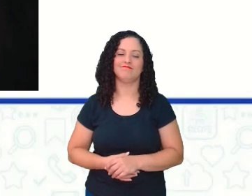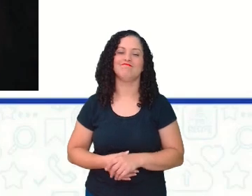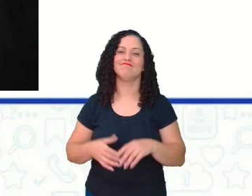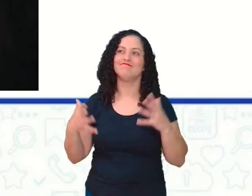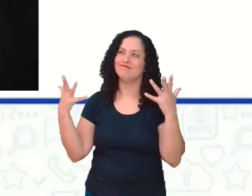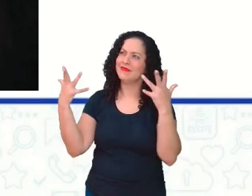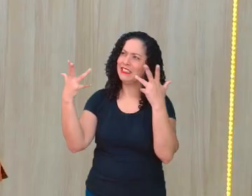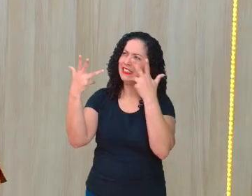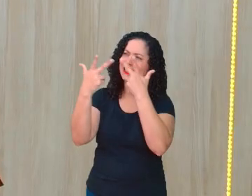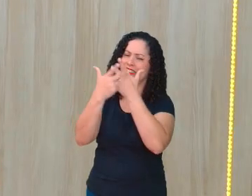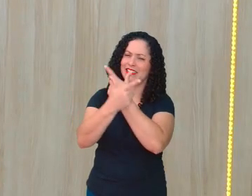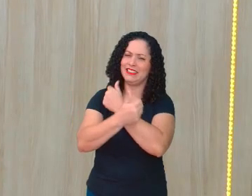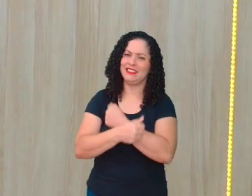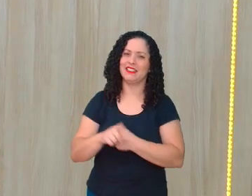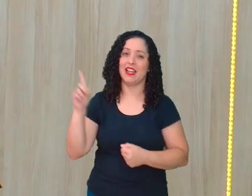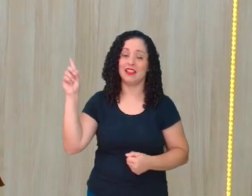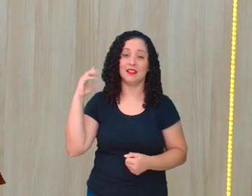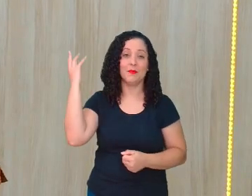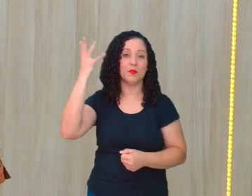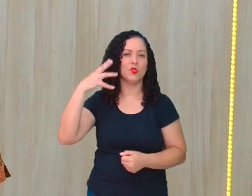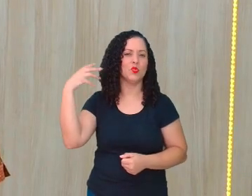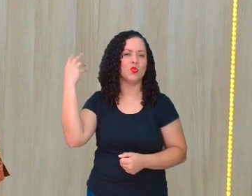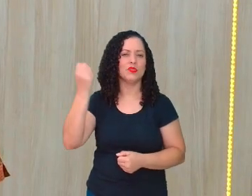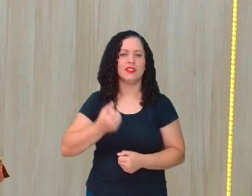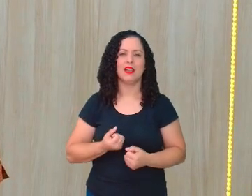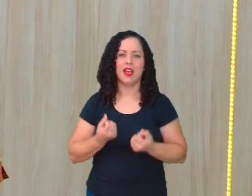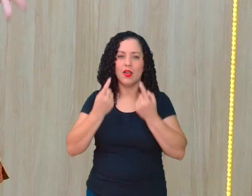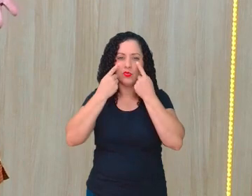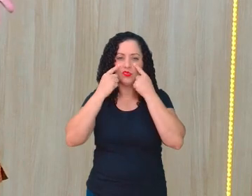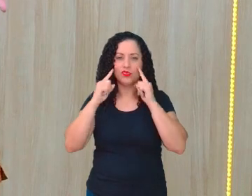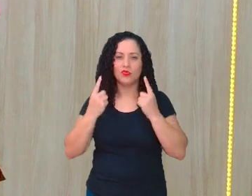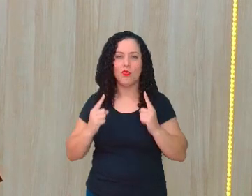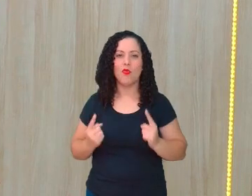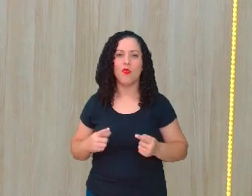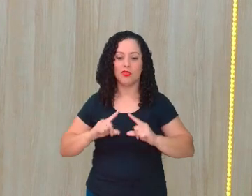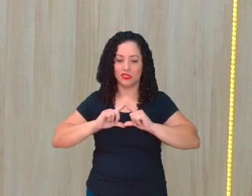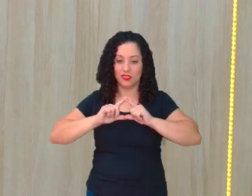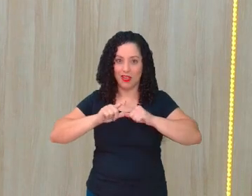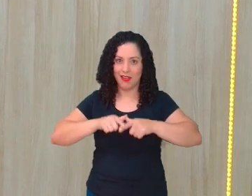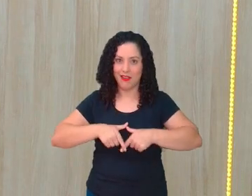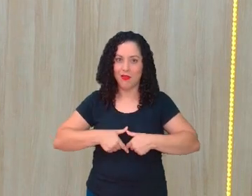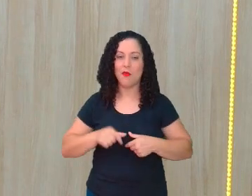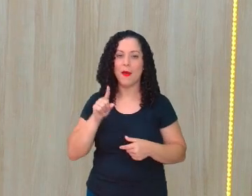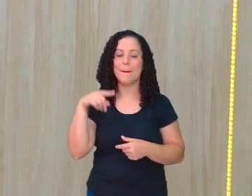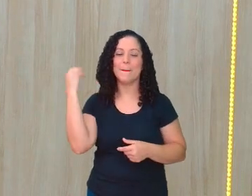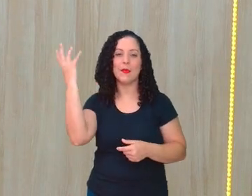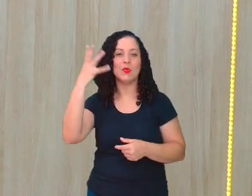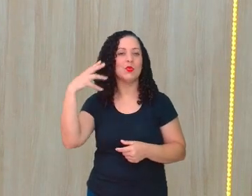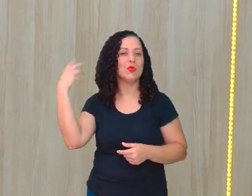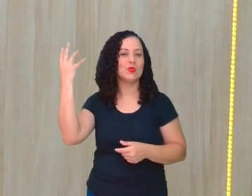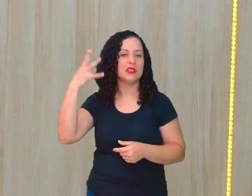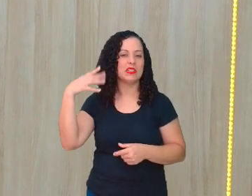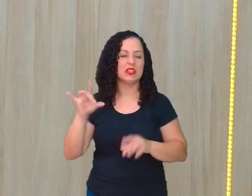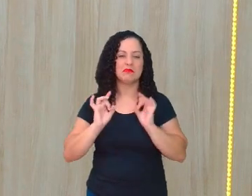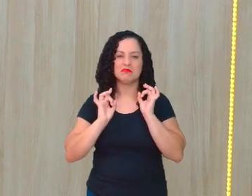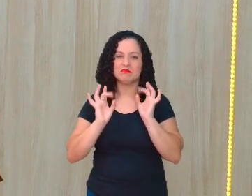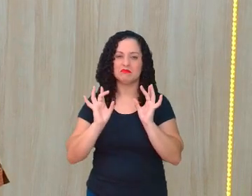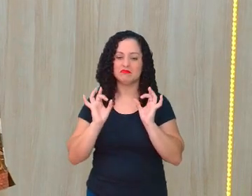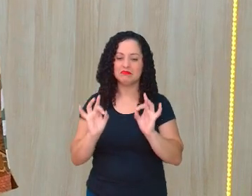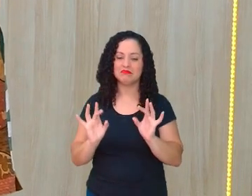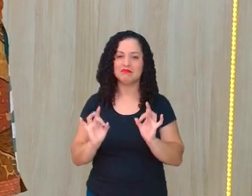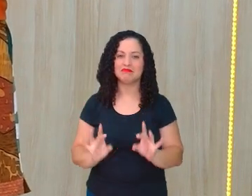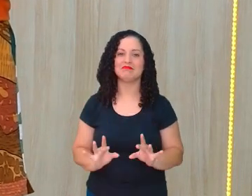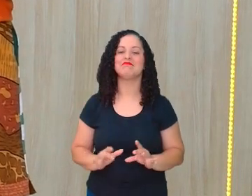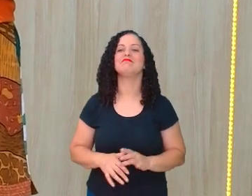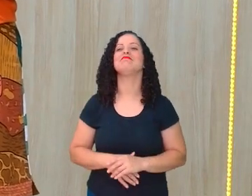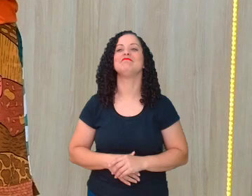Linda essa música, Bem chama linda. Lamento de Israel. É uma música sacra, né? Que lindo. Belíssima, tocada aí no saxofone.